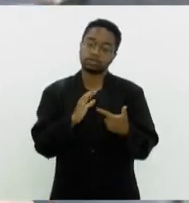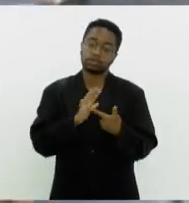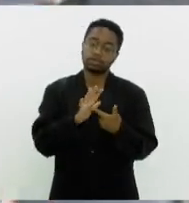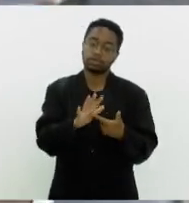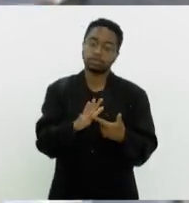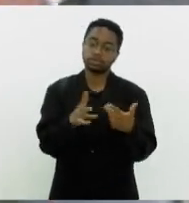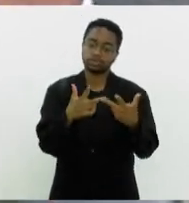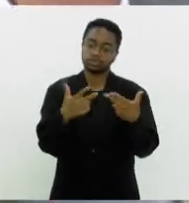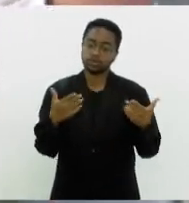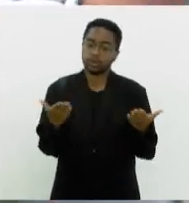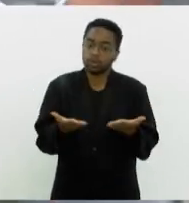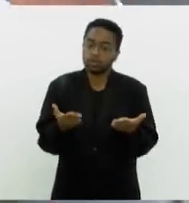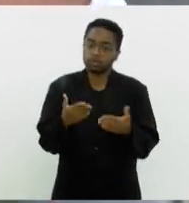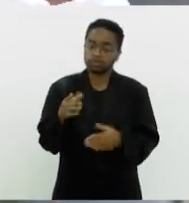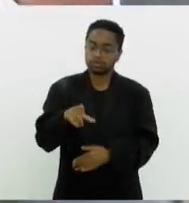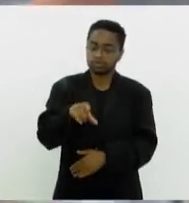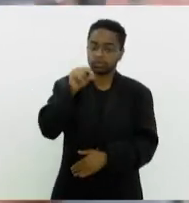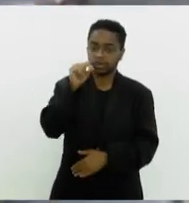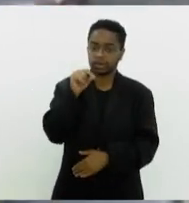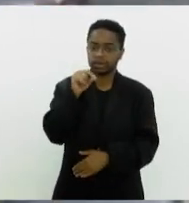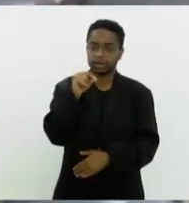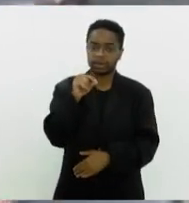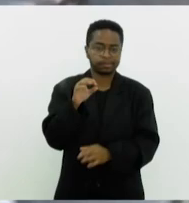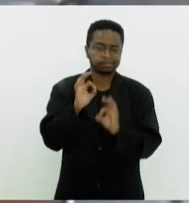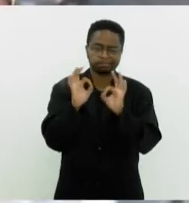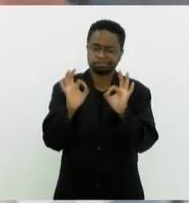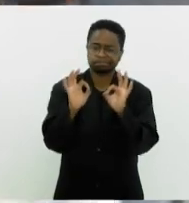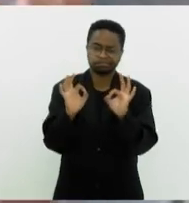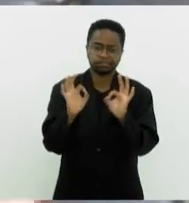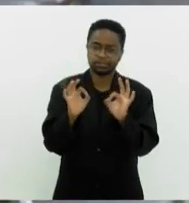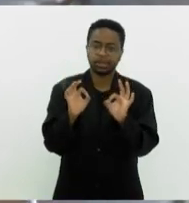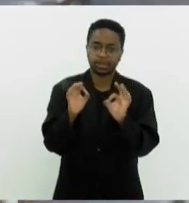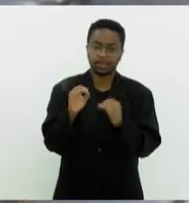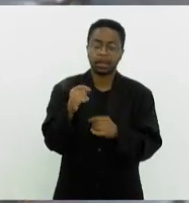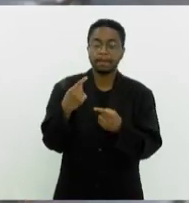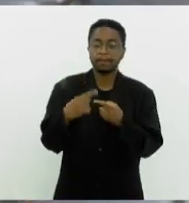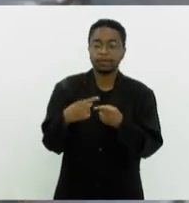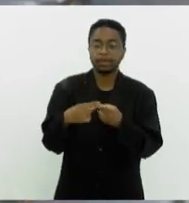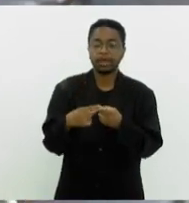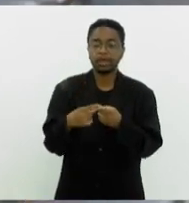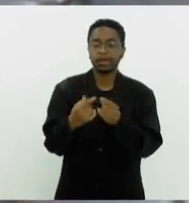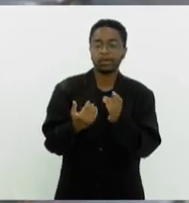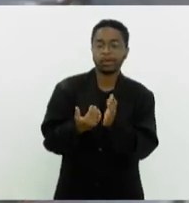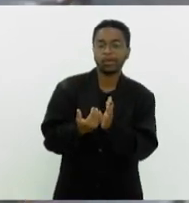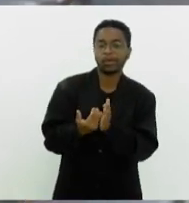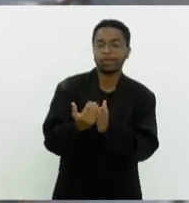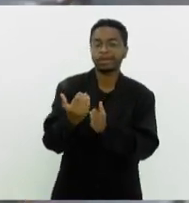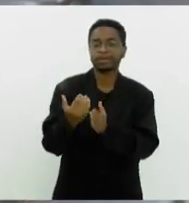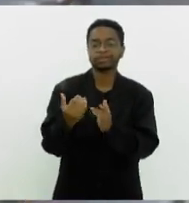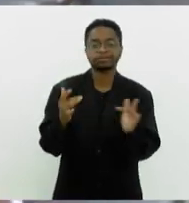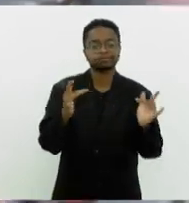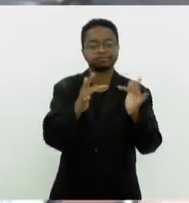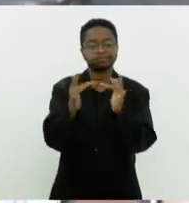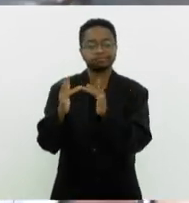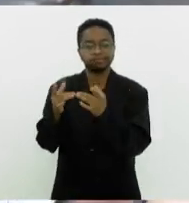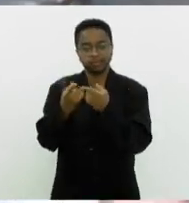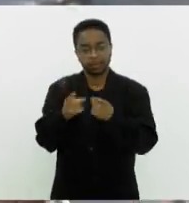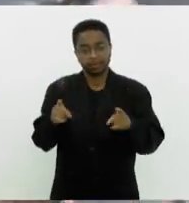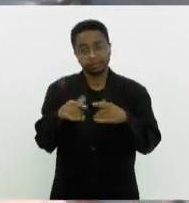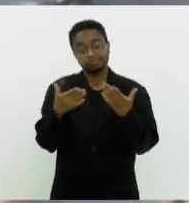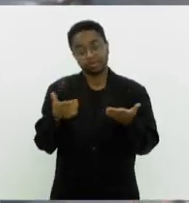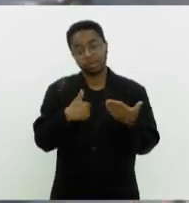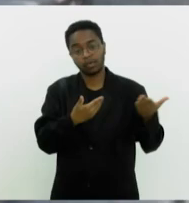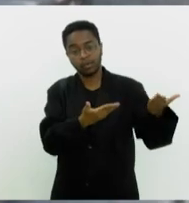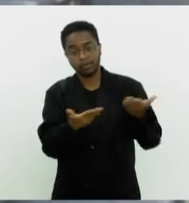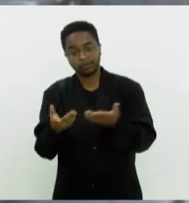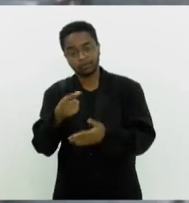de hoje é só joia, sabe? São portais de entrada para a música de concerto. Então convido todos e